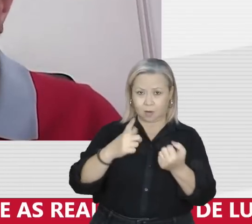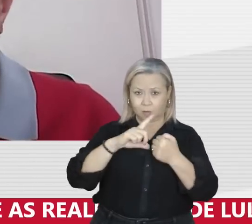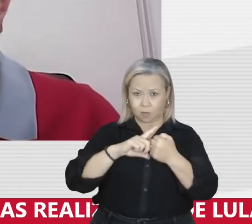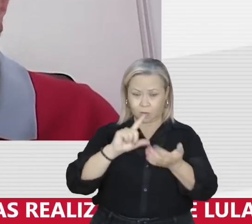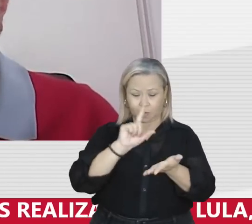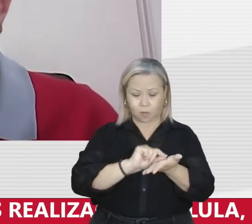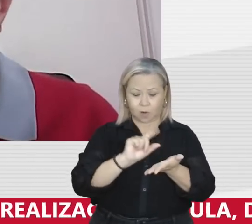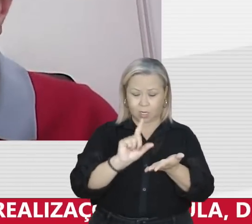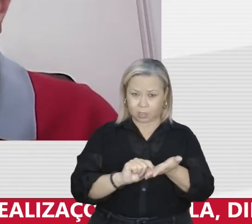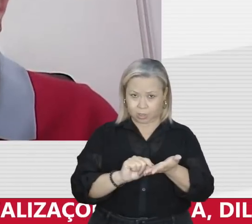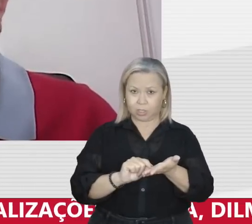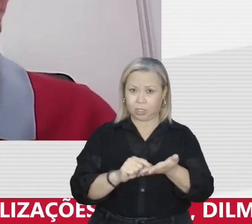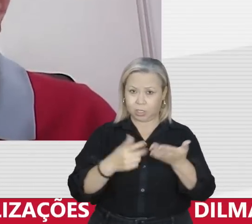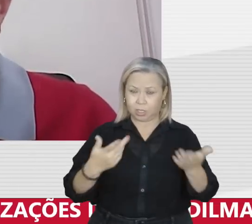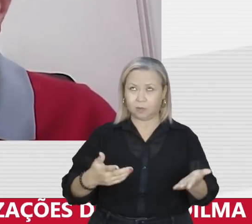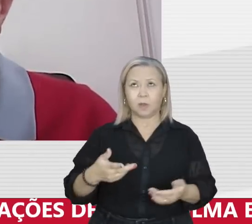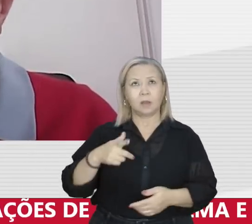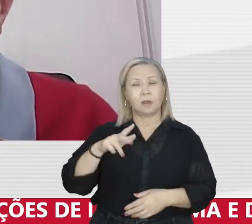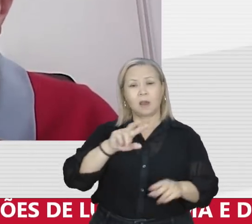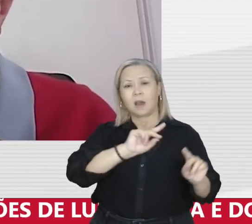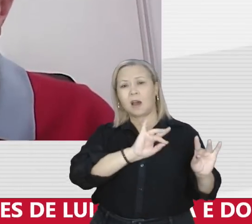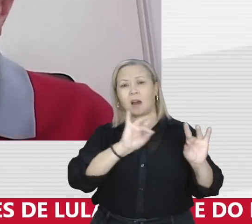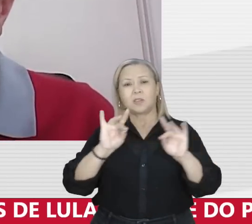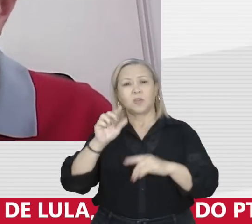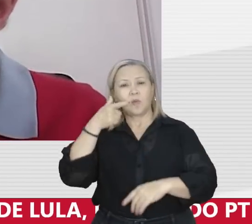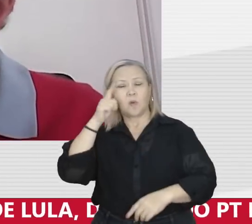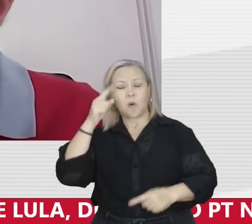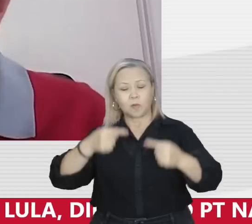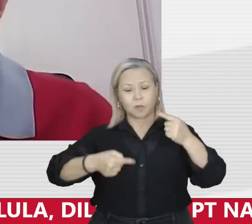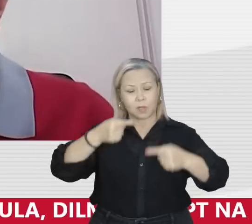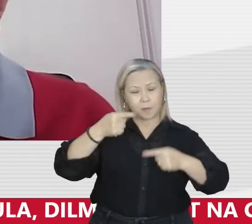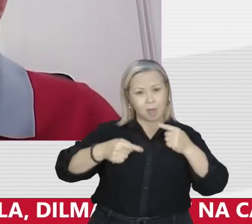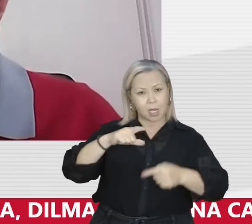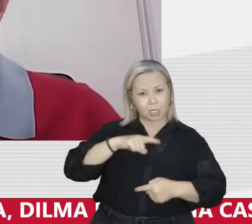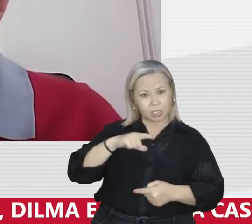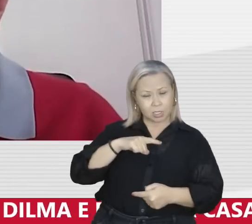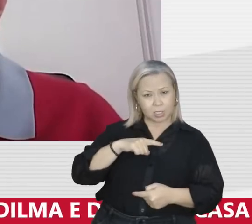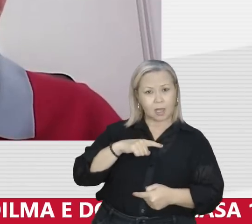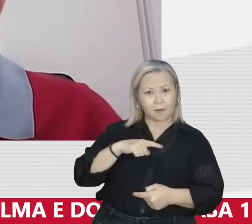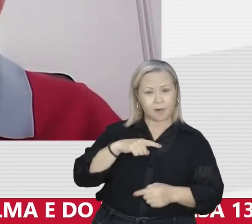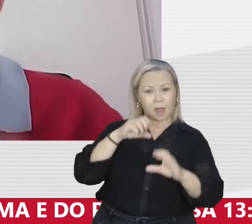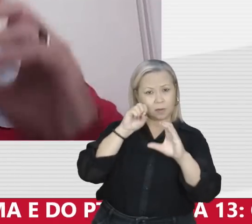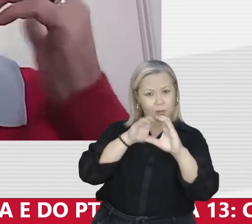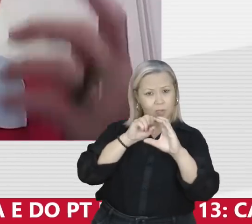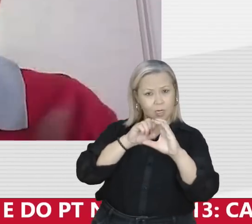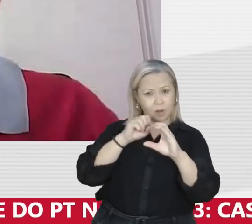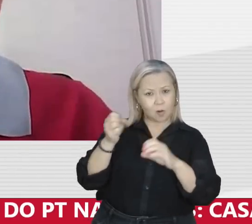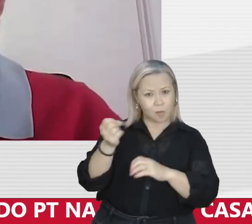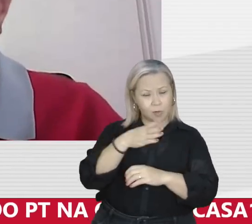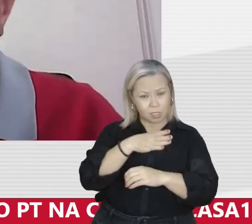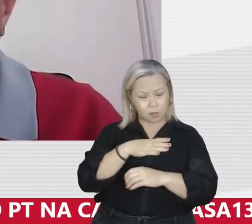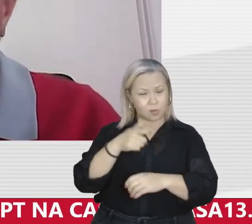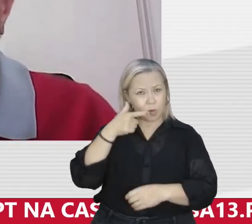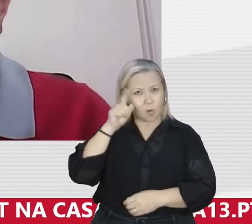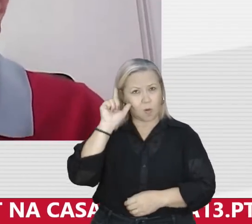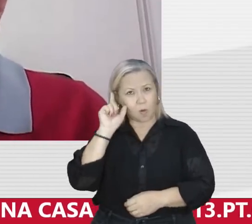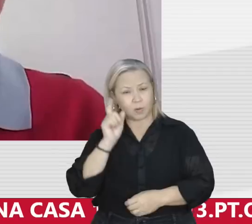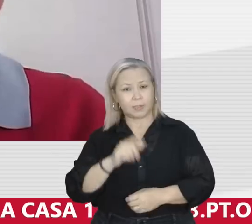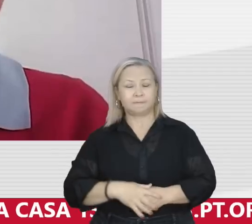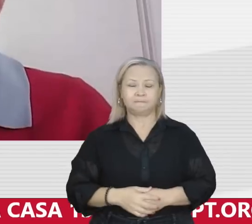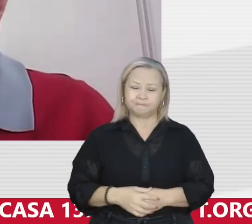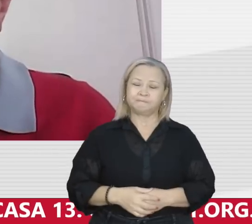debate que teve na Globo News à noite, entre ele e a jornalistas ali que fazem aquele comentário de fim de